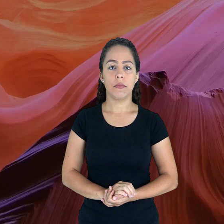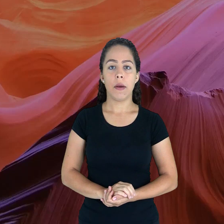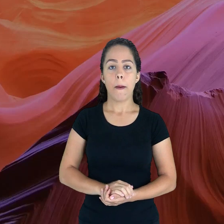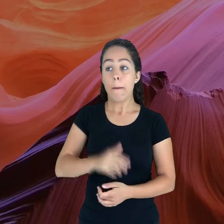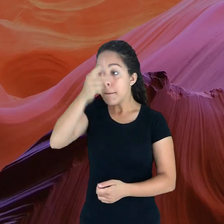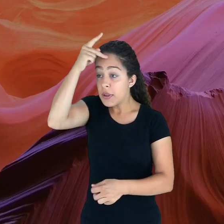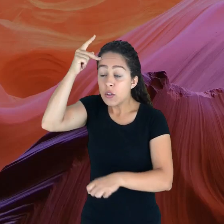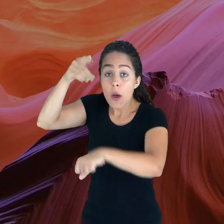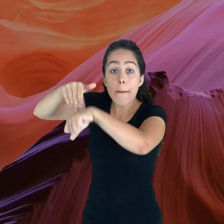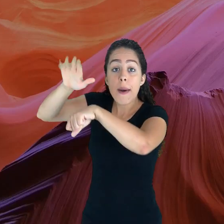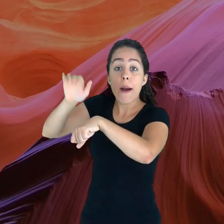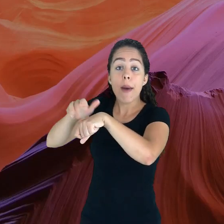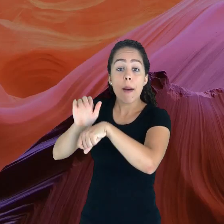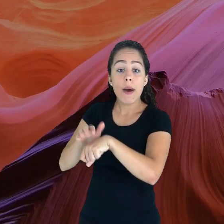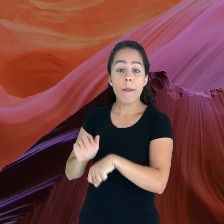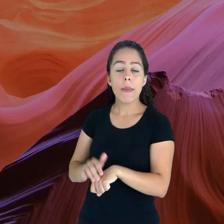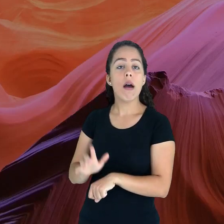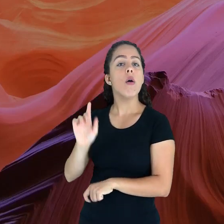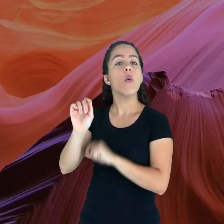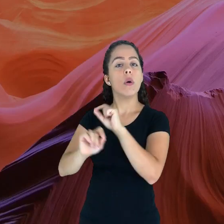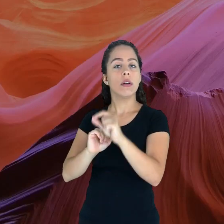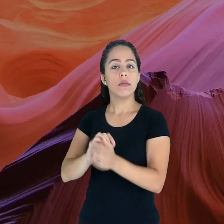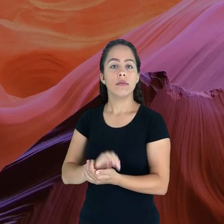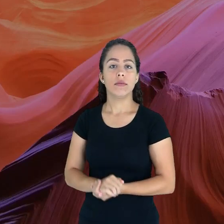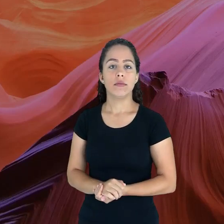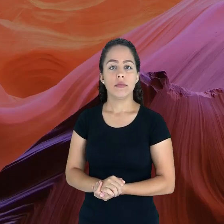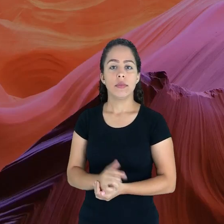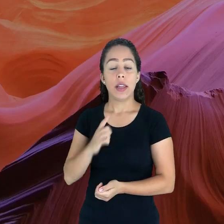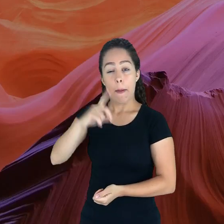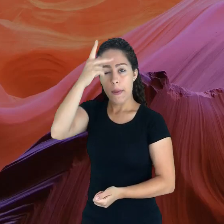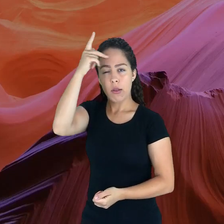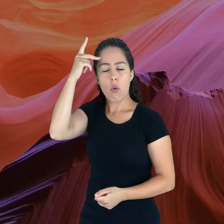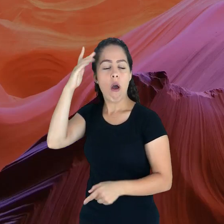colaboradores em Add Contributor.